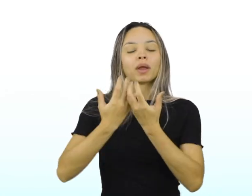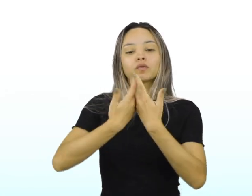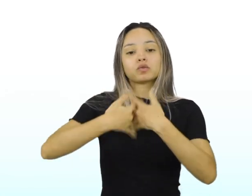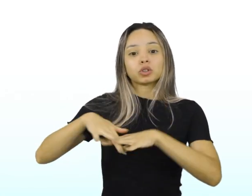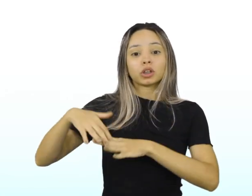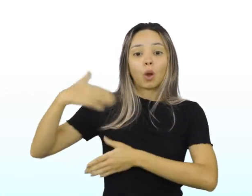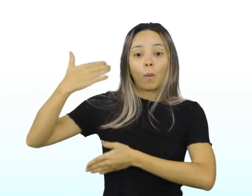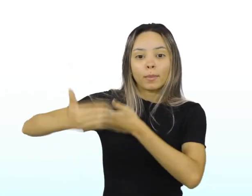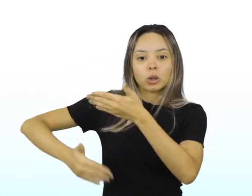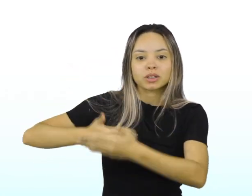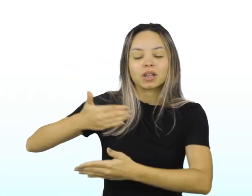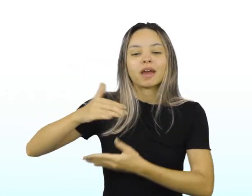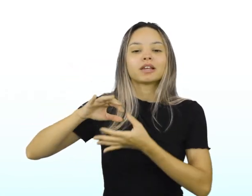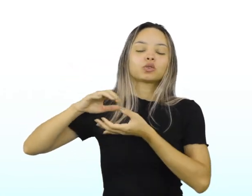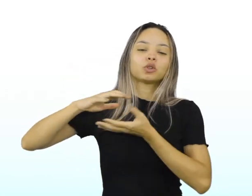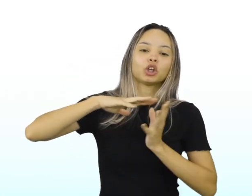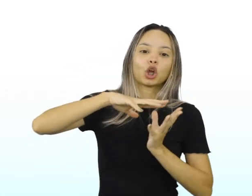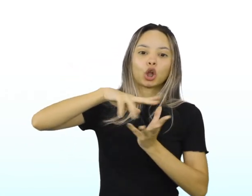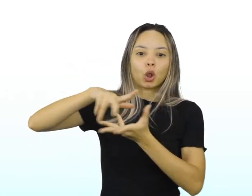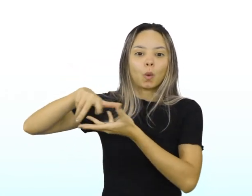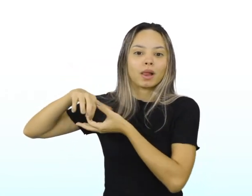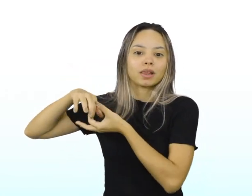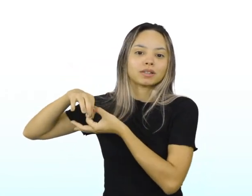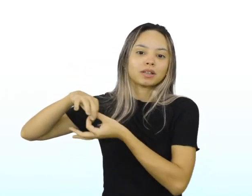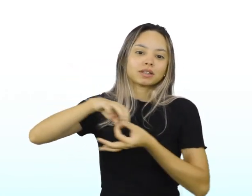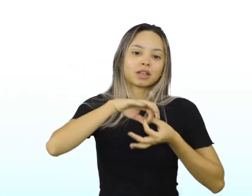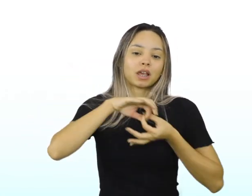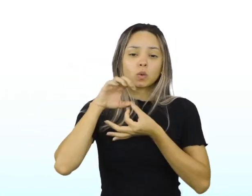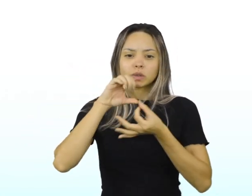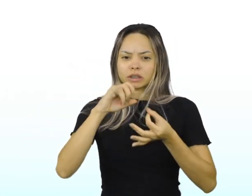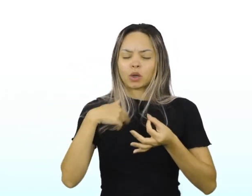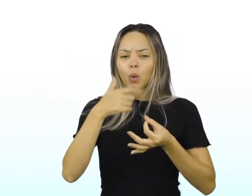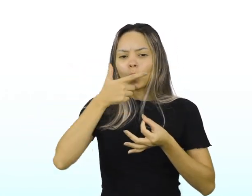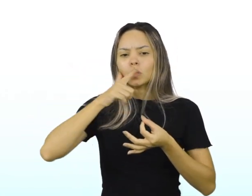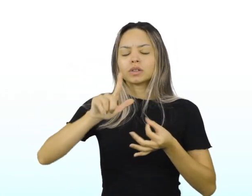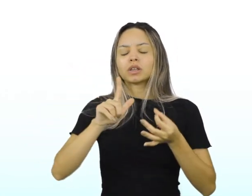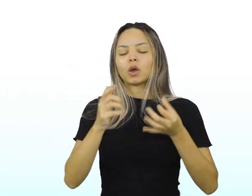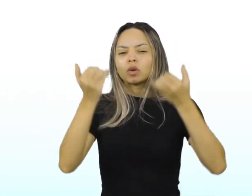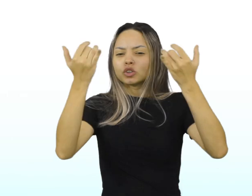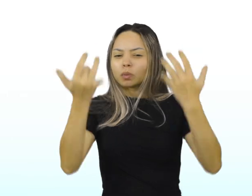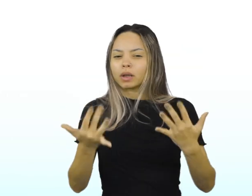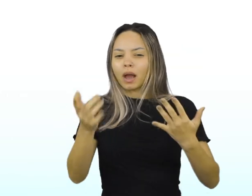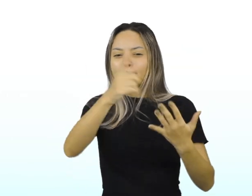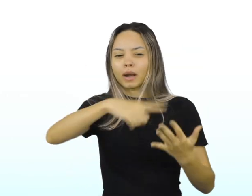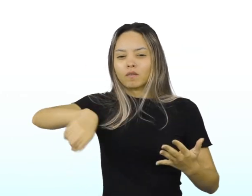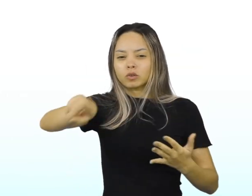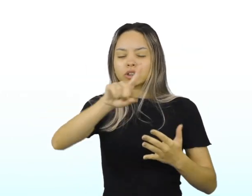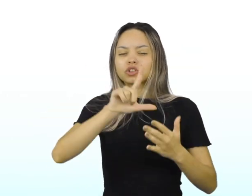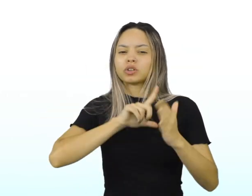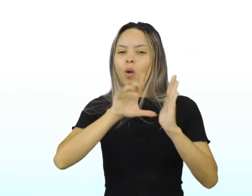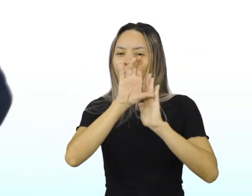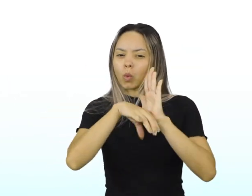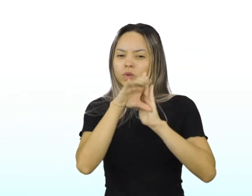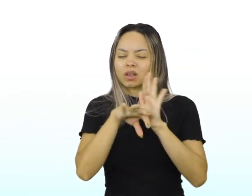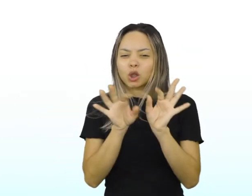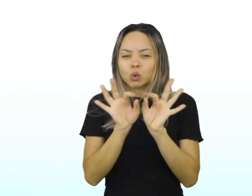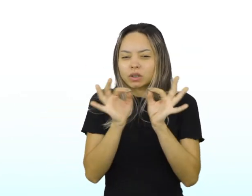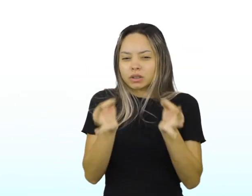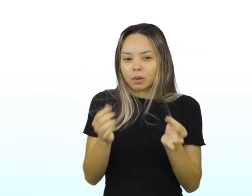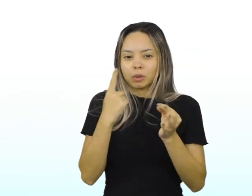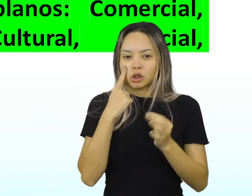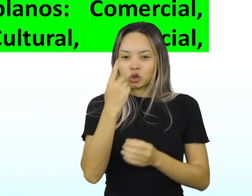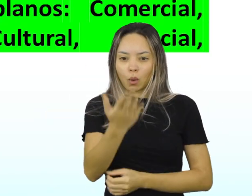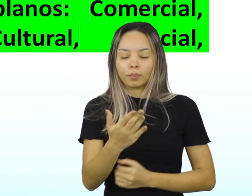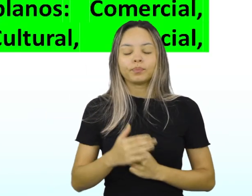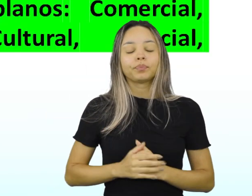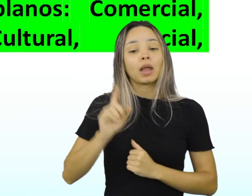globalização. Então, se eu pudesse definir para vocês, aí na tela, o conceito de globalização de forma bem simples seria esse